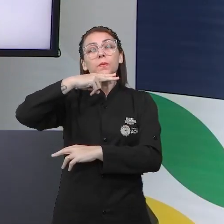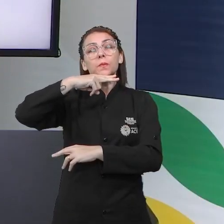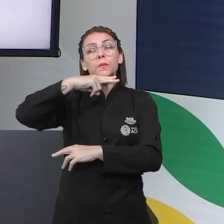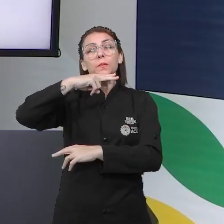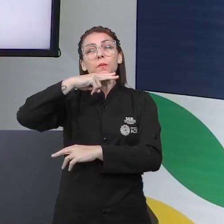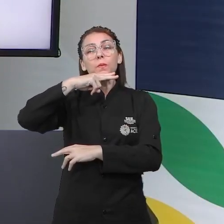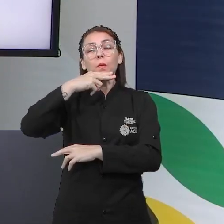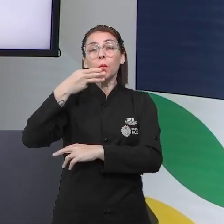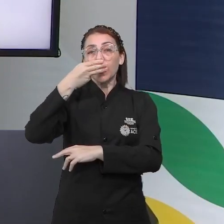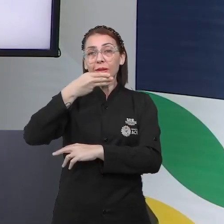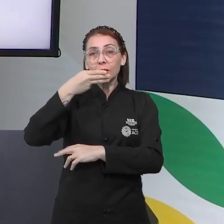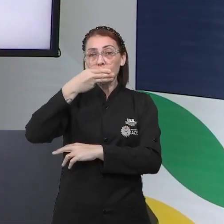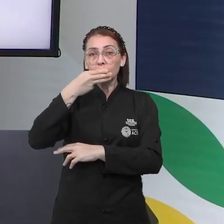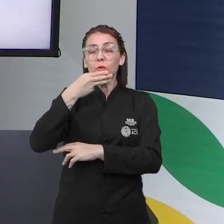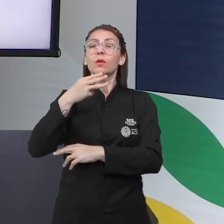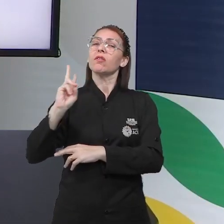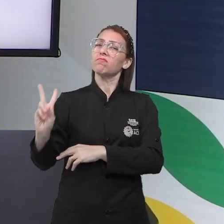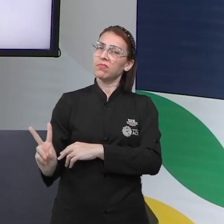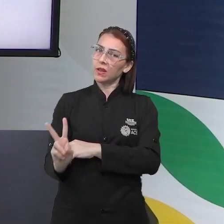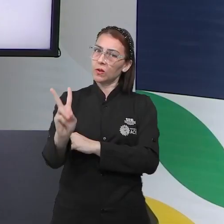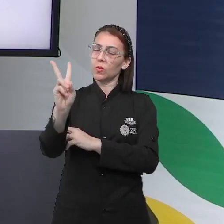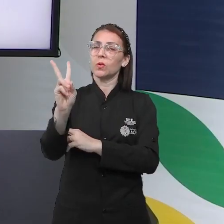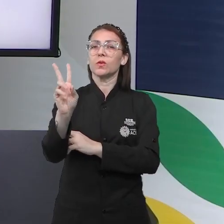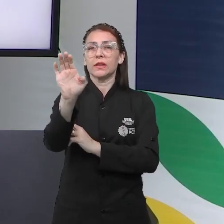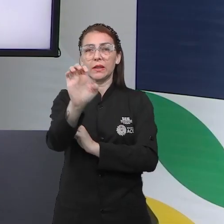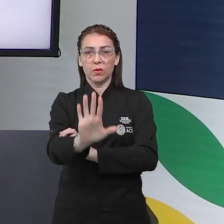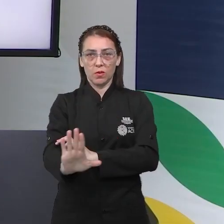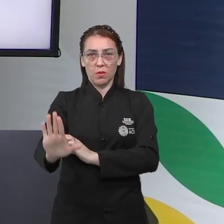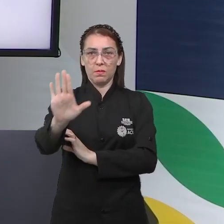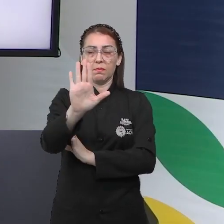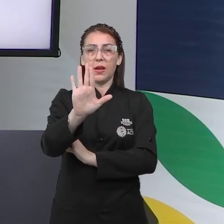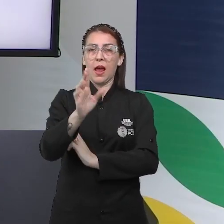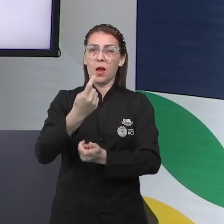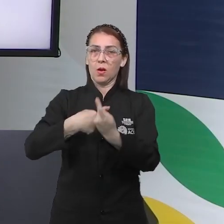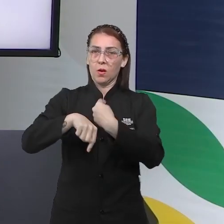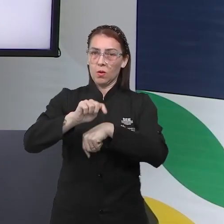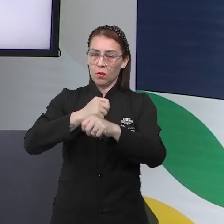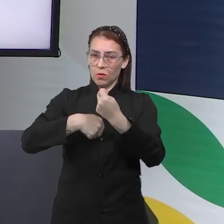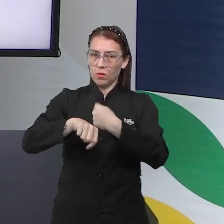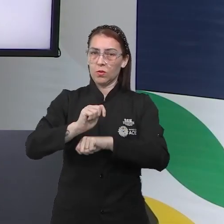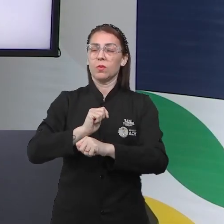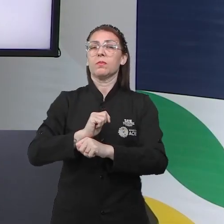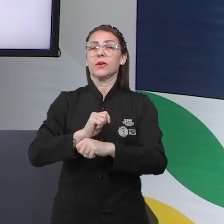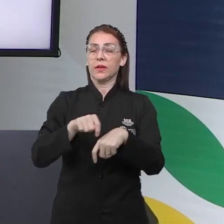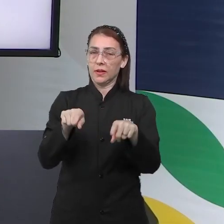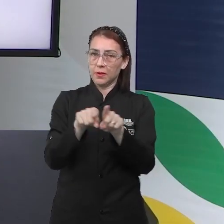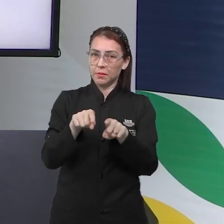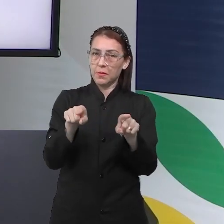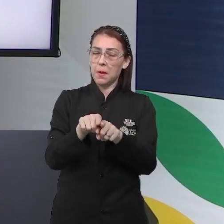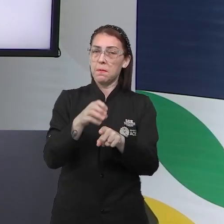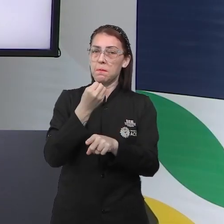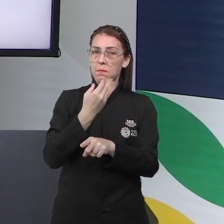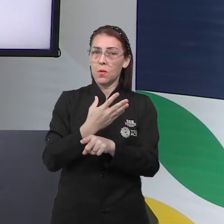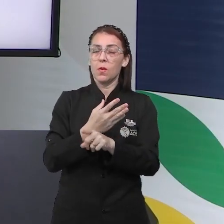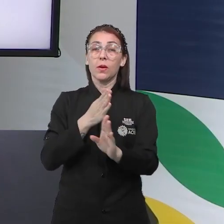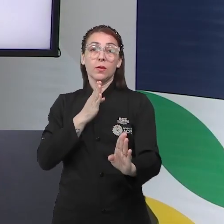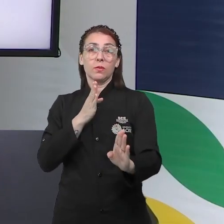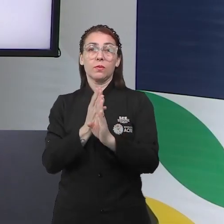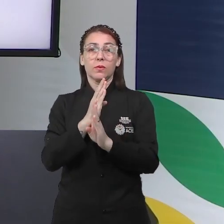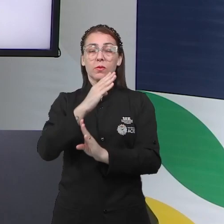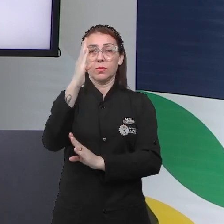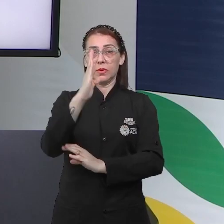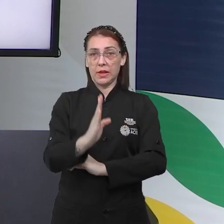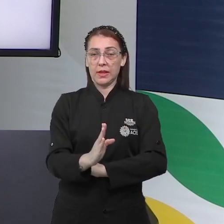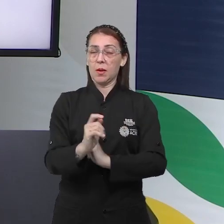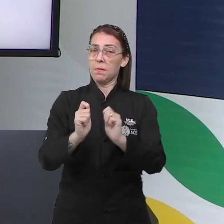cana-de-açúcar, o açúcar, ele era muito valioso na Europa. Muito valioso. E descoberto no Brasil